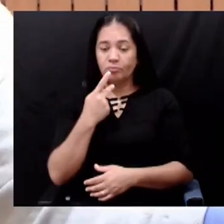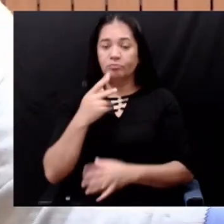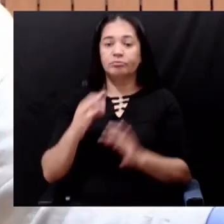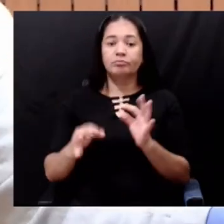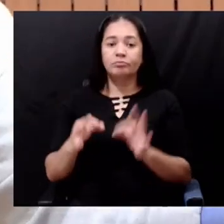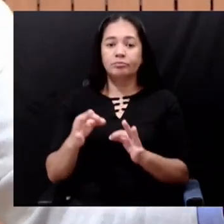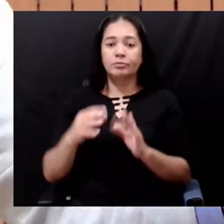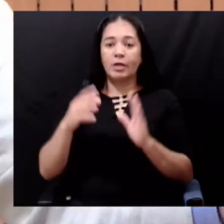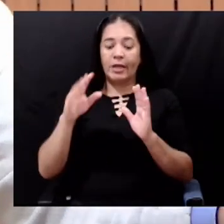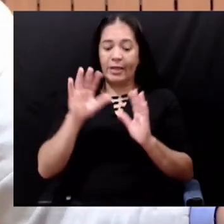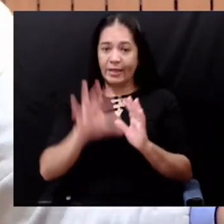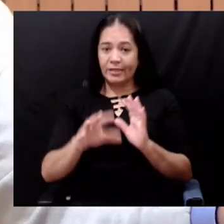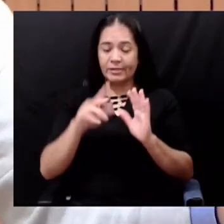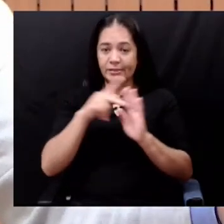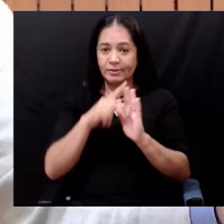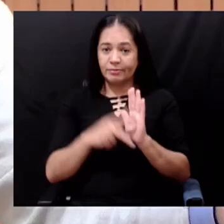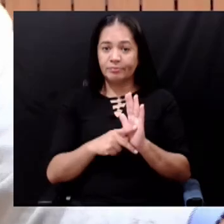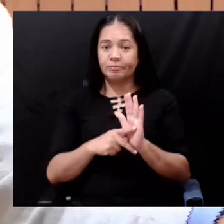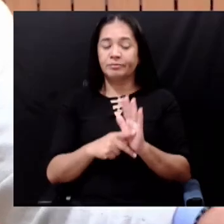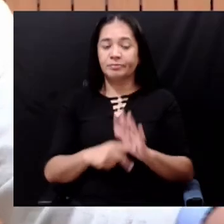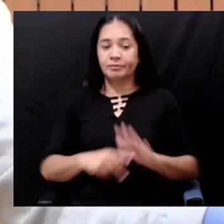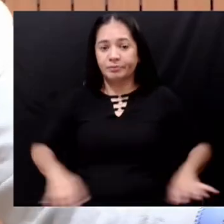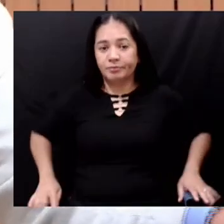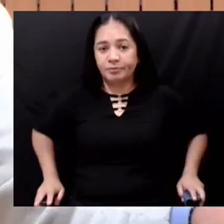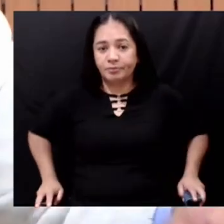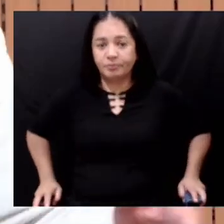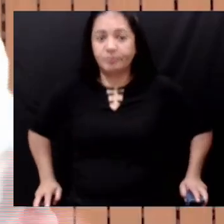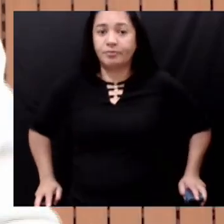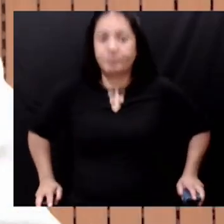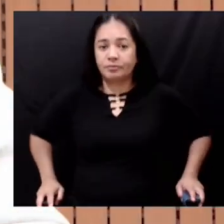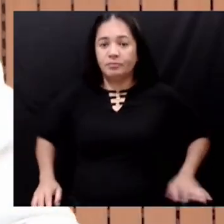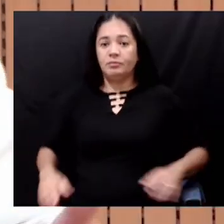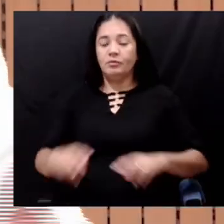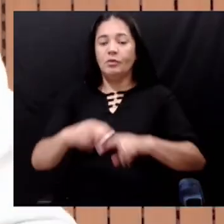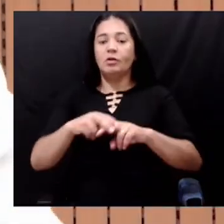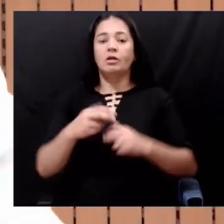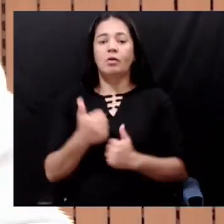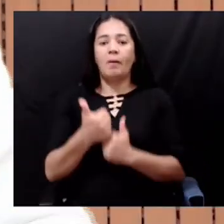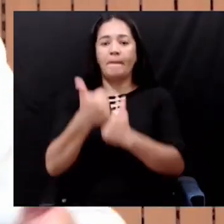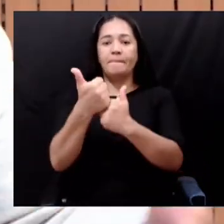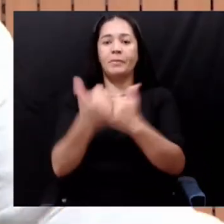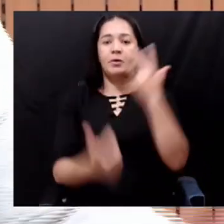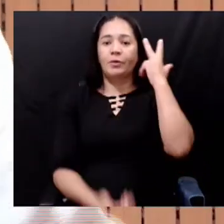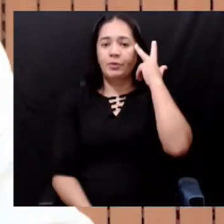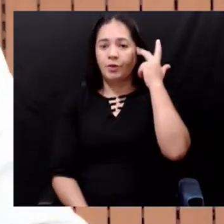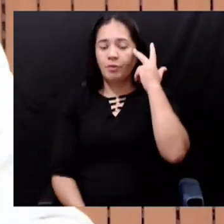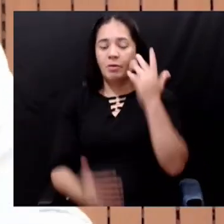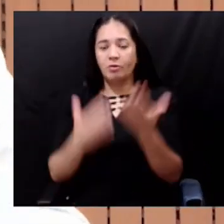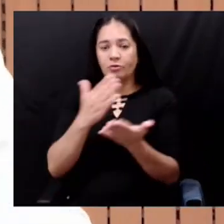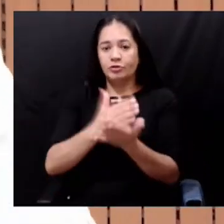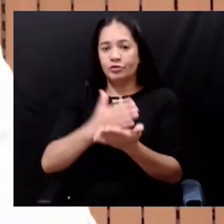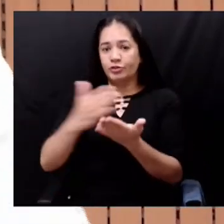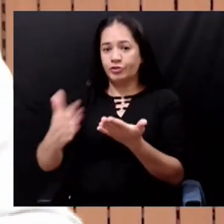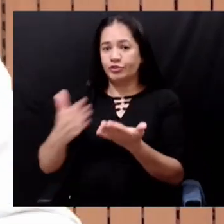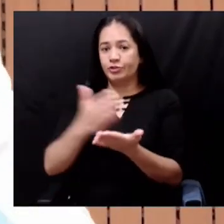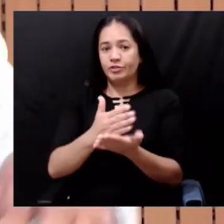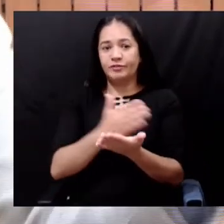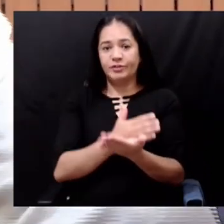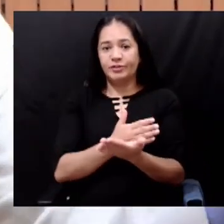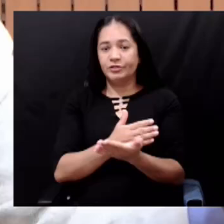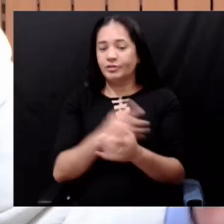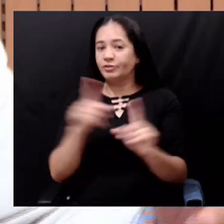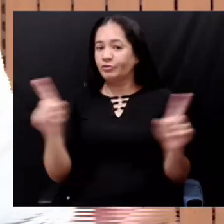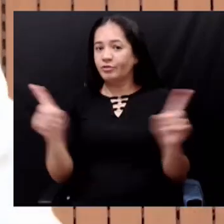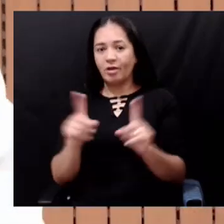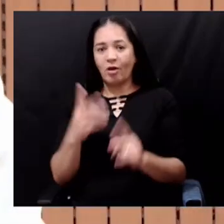ele terá o apoio normal. Não vai ser dividido, 40 dividido por 2, vai ser 40 até o